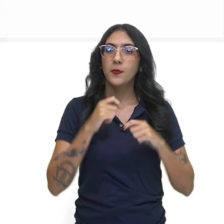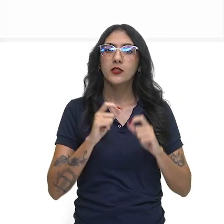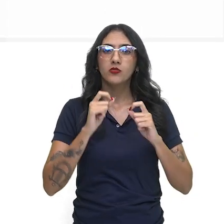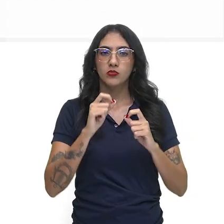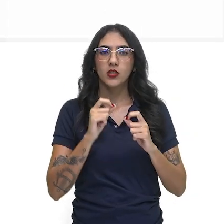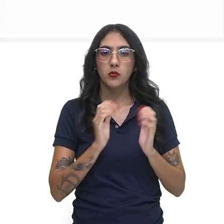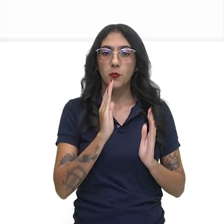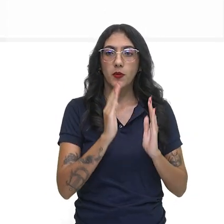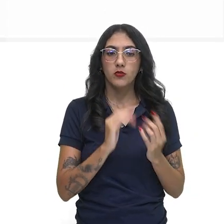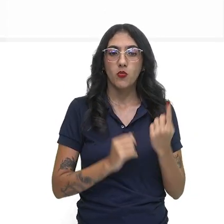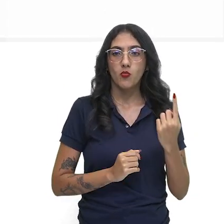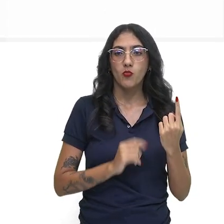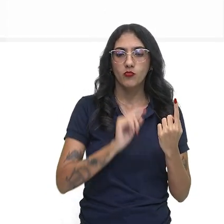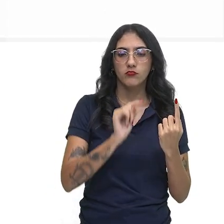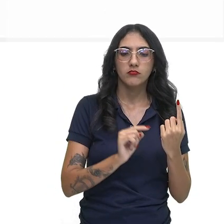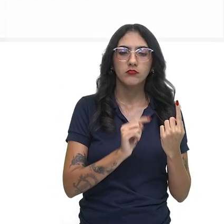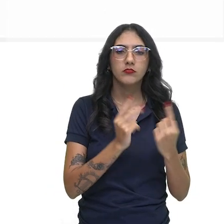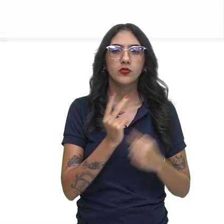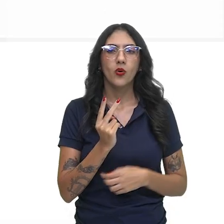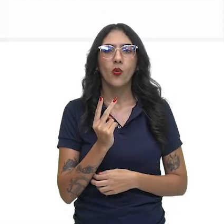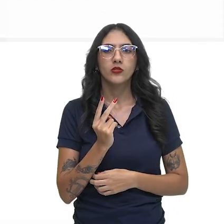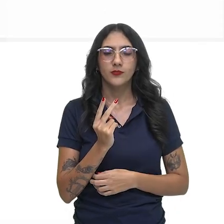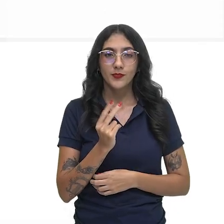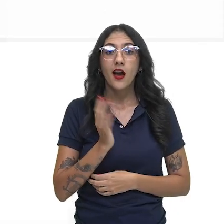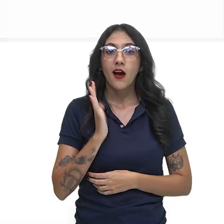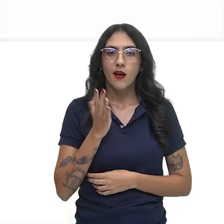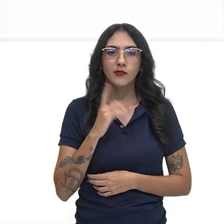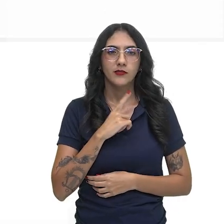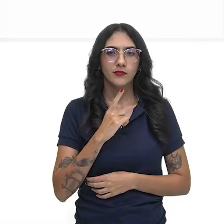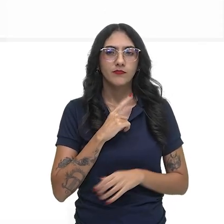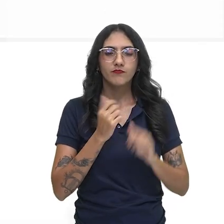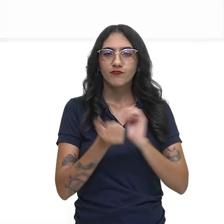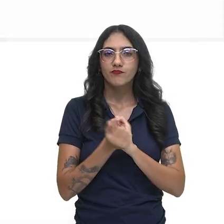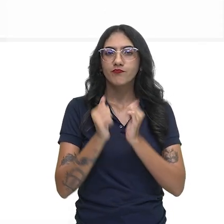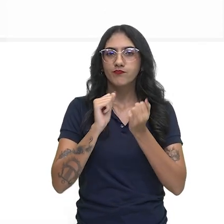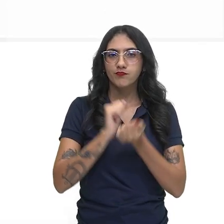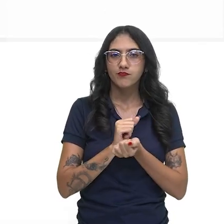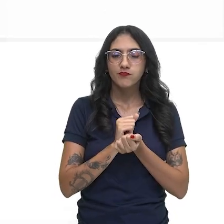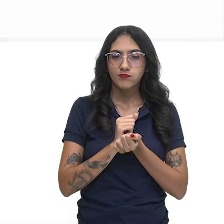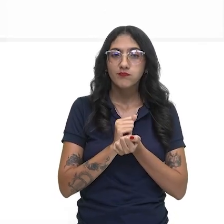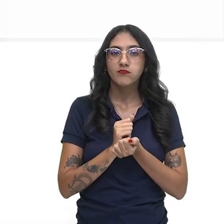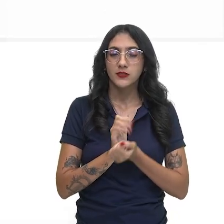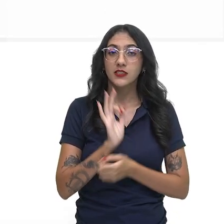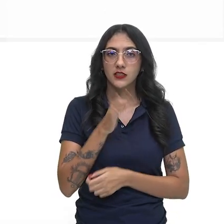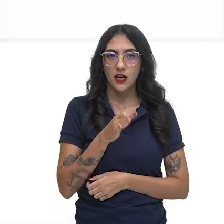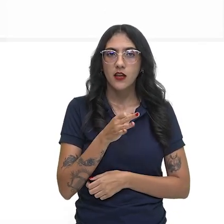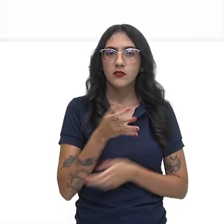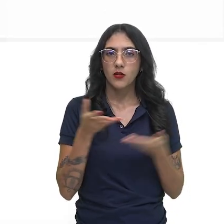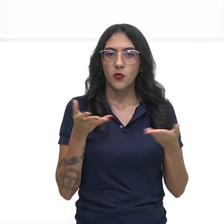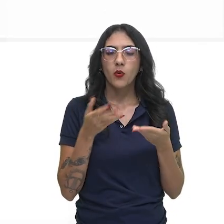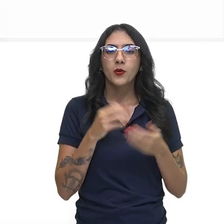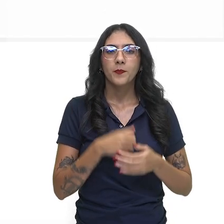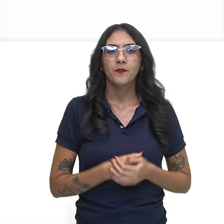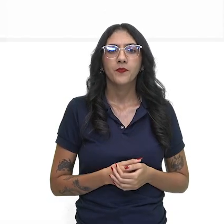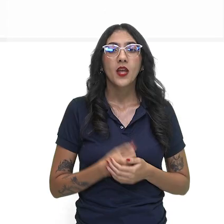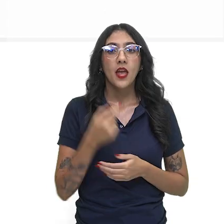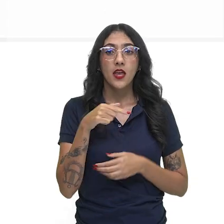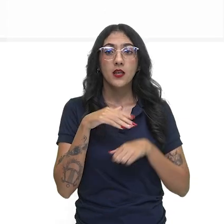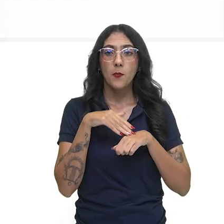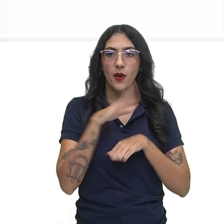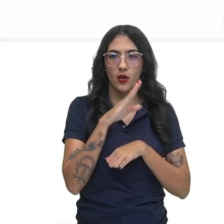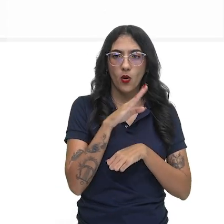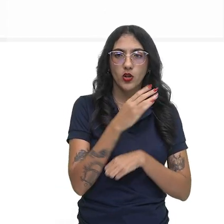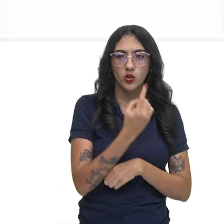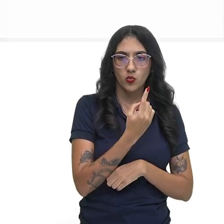e o 2. Agora, o número se transformou em 1,231. Ele é maior que